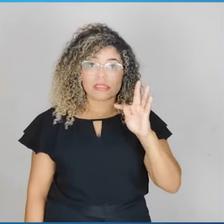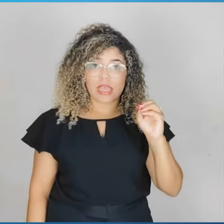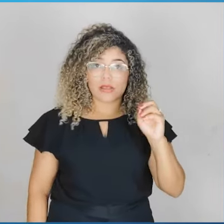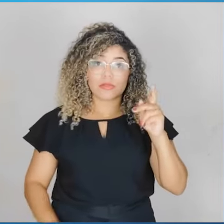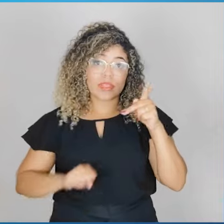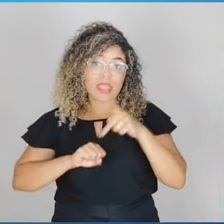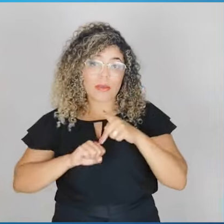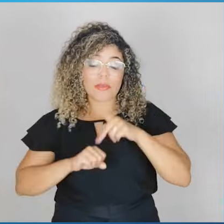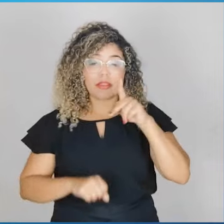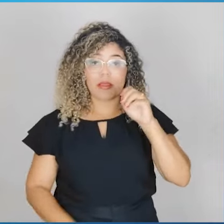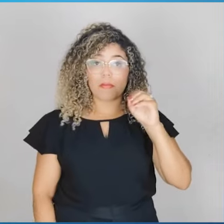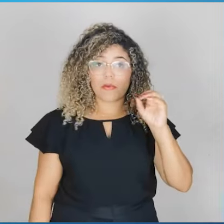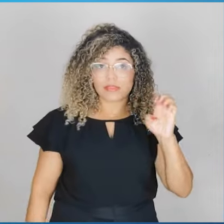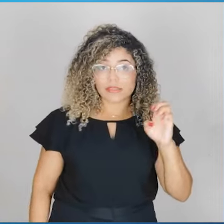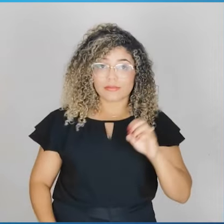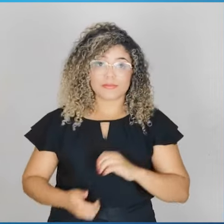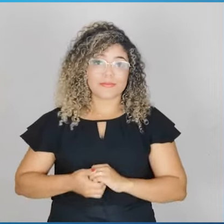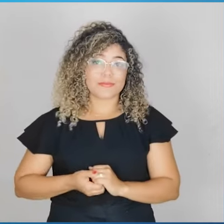pómez.